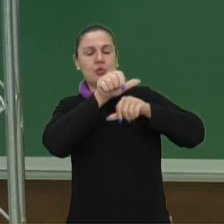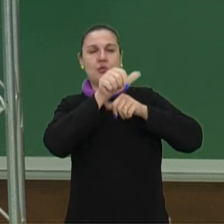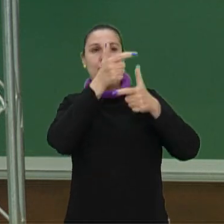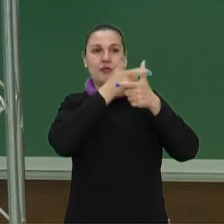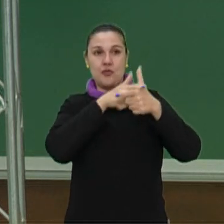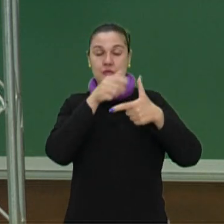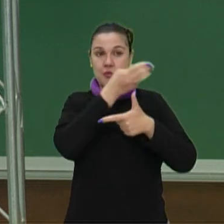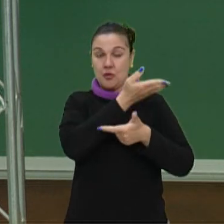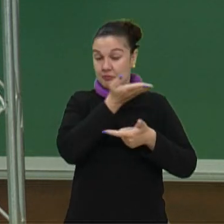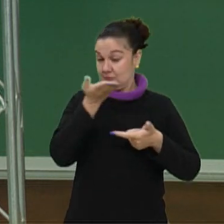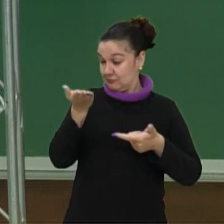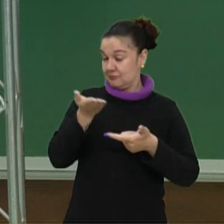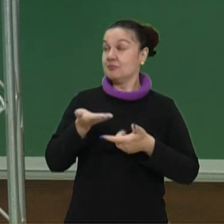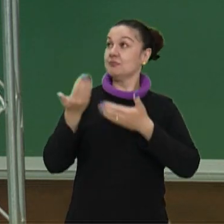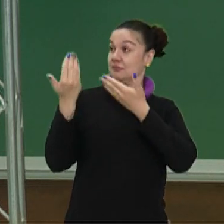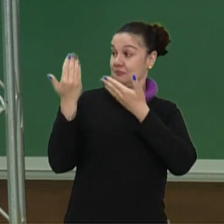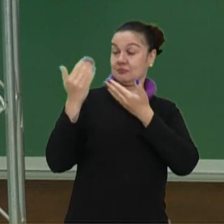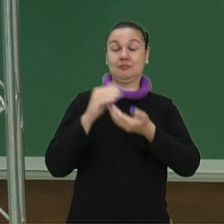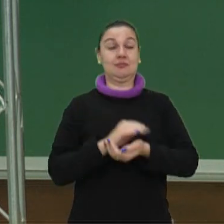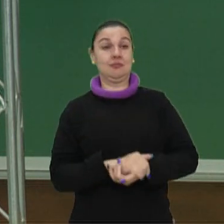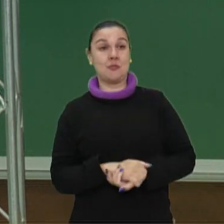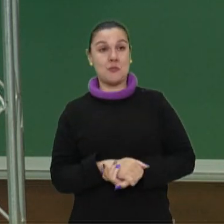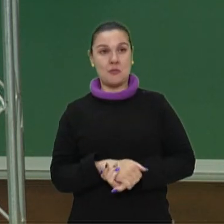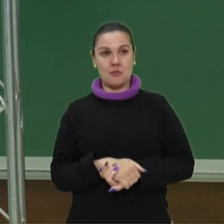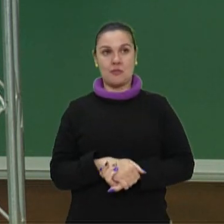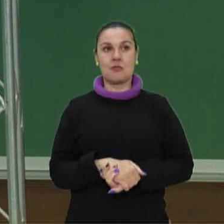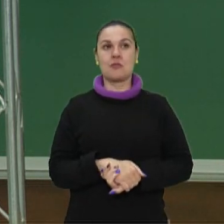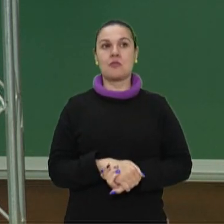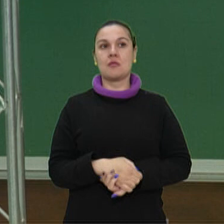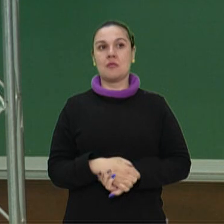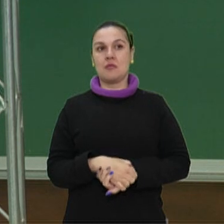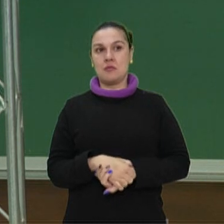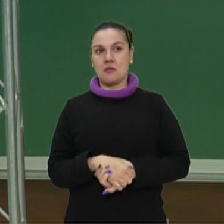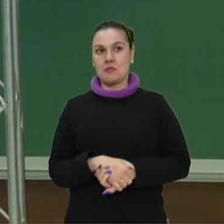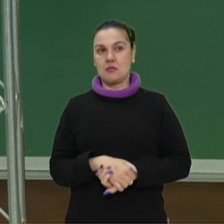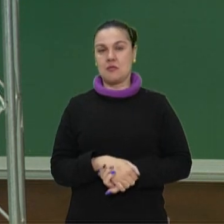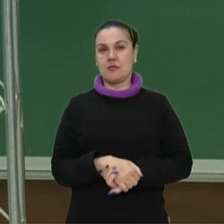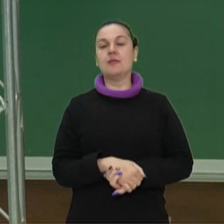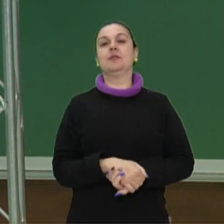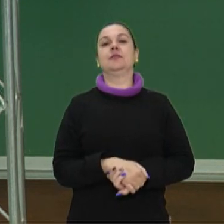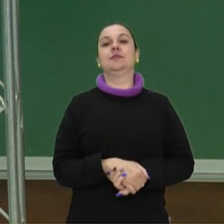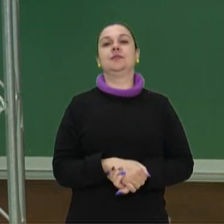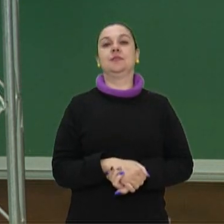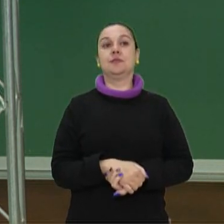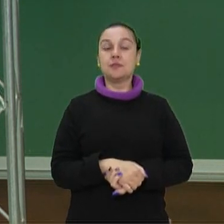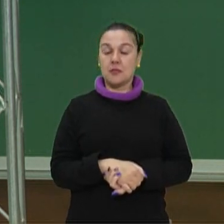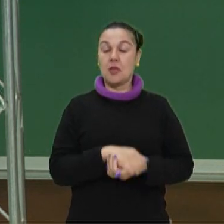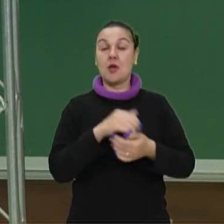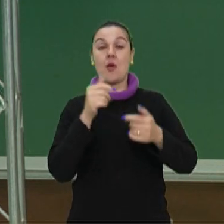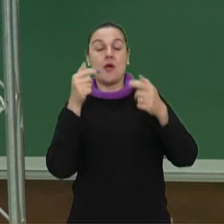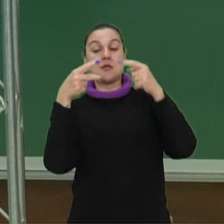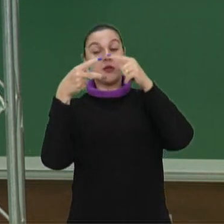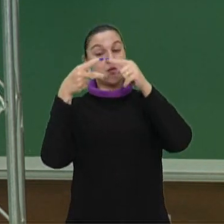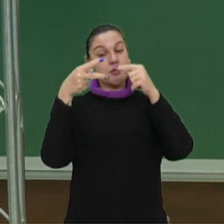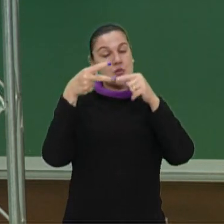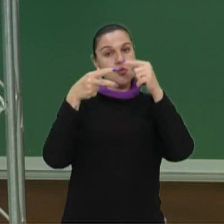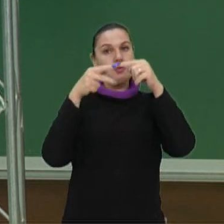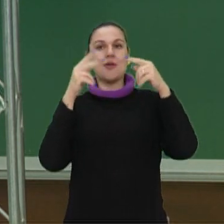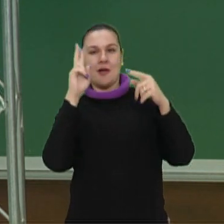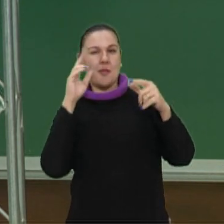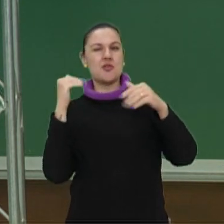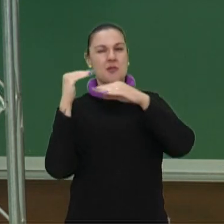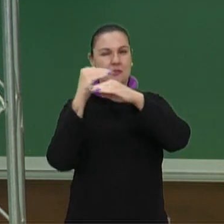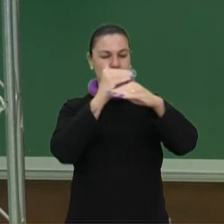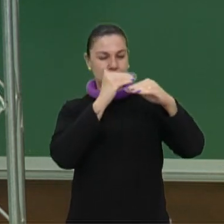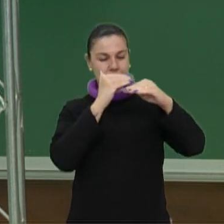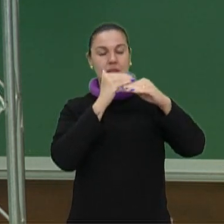3, a equação que eu encontro é essa daí, x² menos 5x mais 6 igual a 0. Essas duas equações são equações equivalentes,